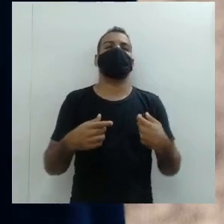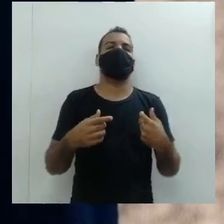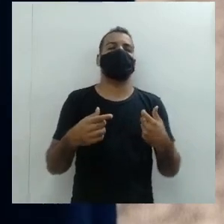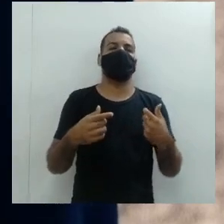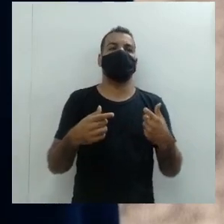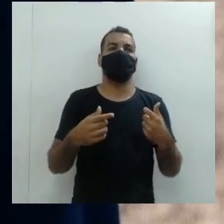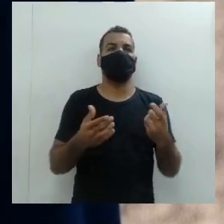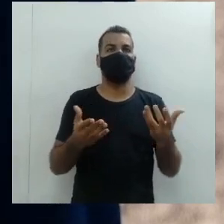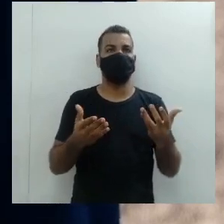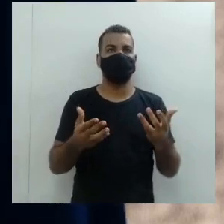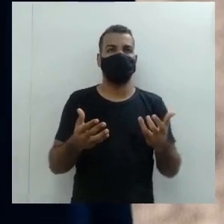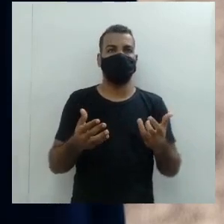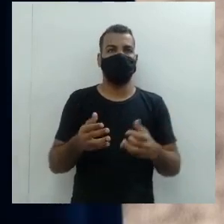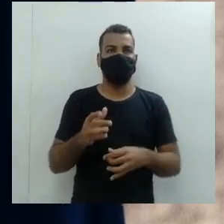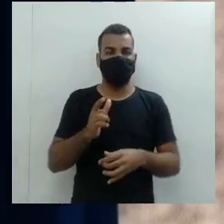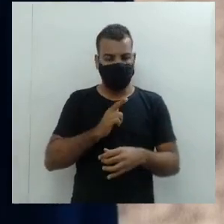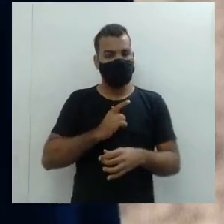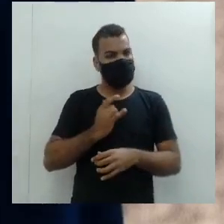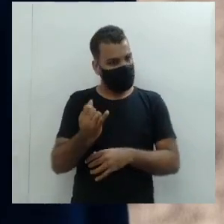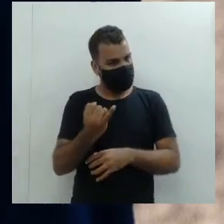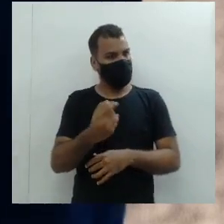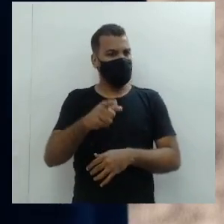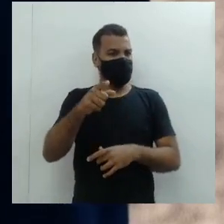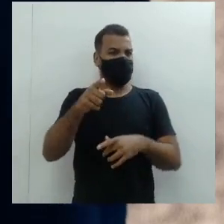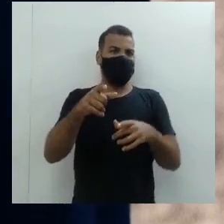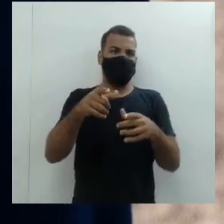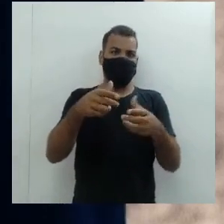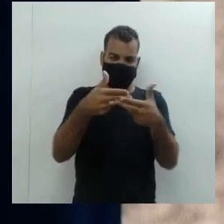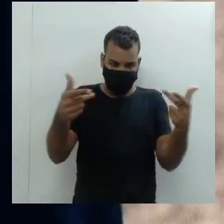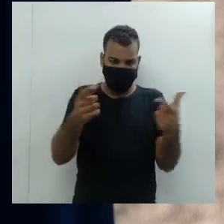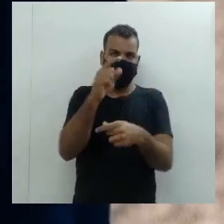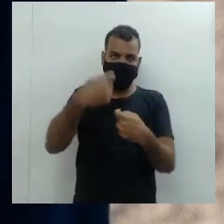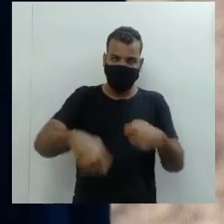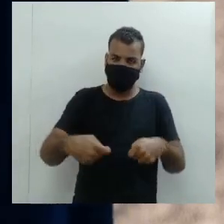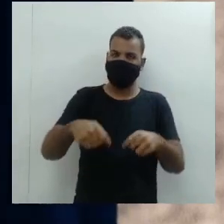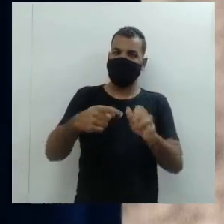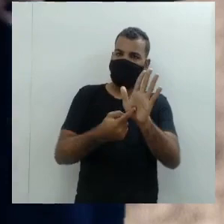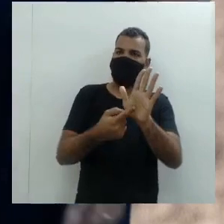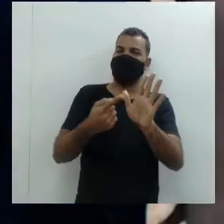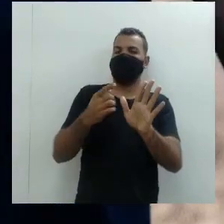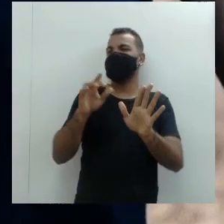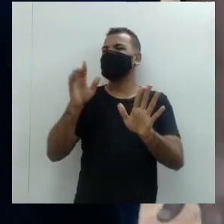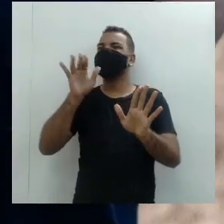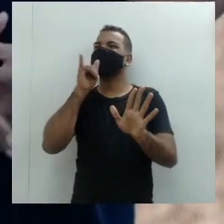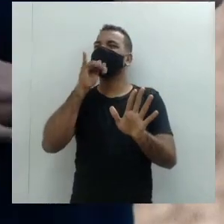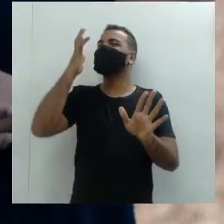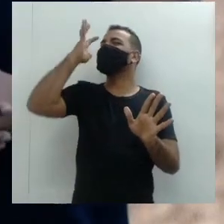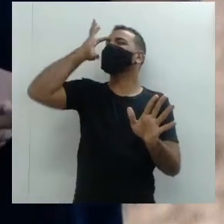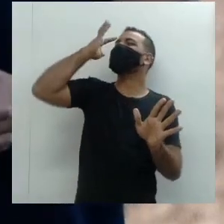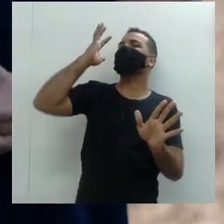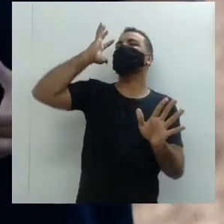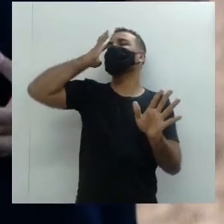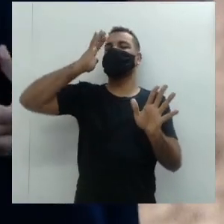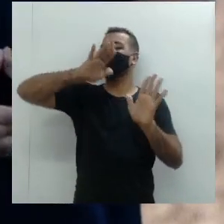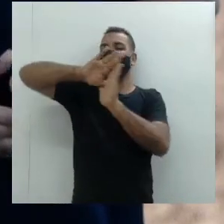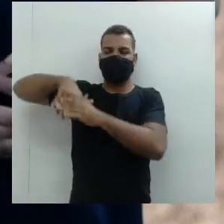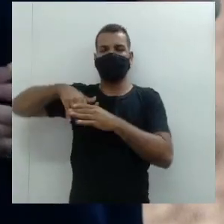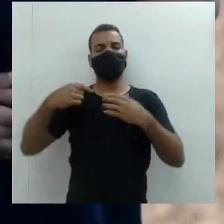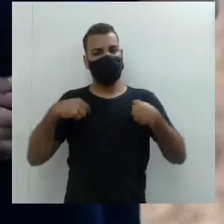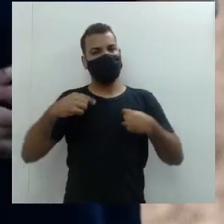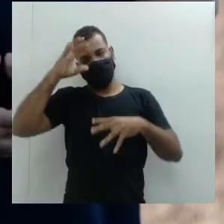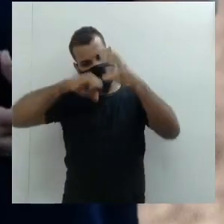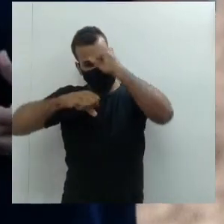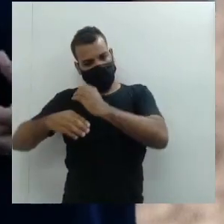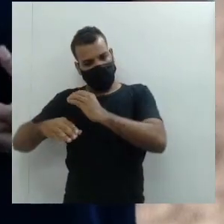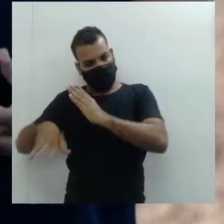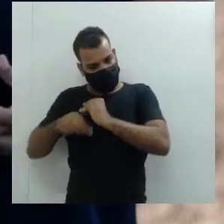disse, embasamento, que tenham fundamento, que tenham lastro, que escapem do achismo. Né? Professor, eu acho sumariamente importante, você